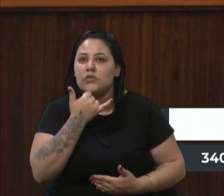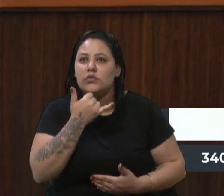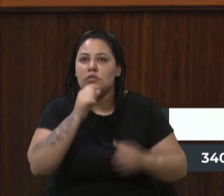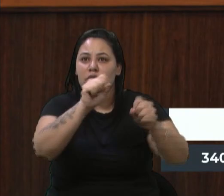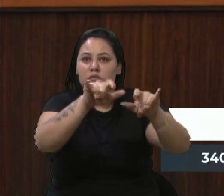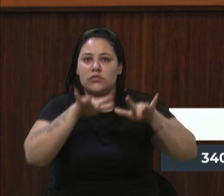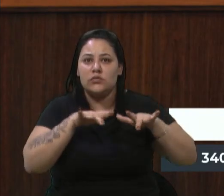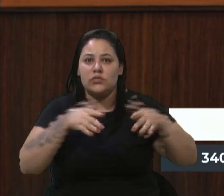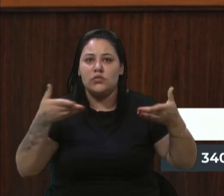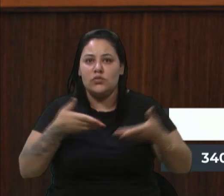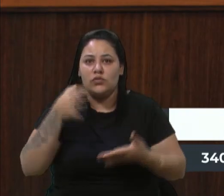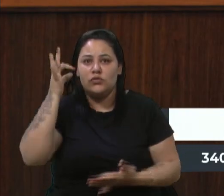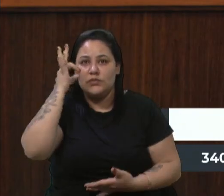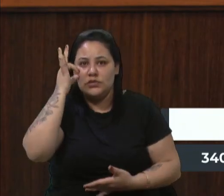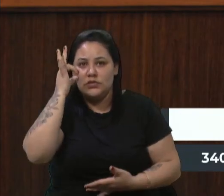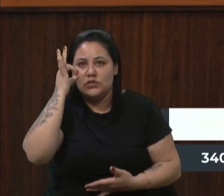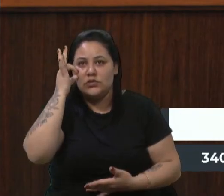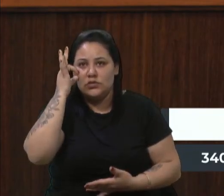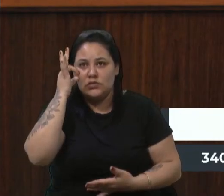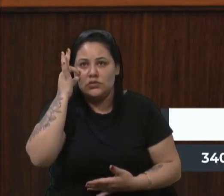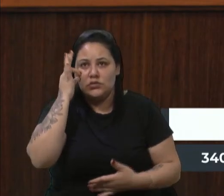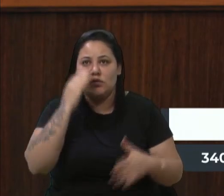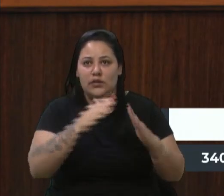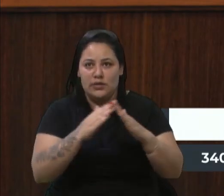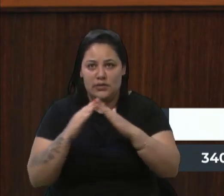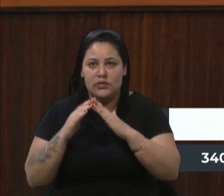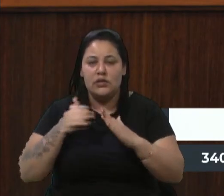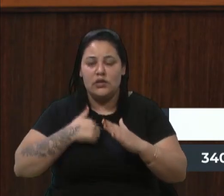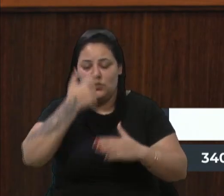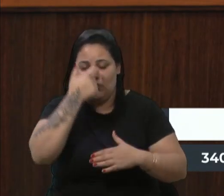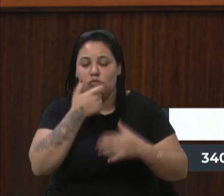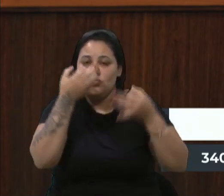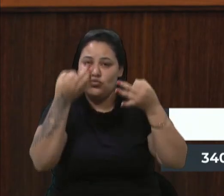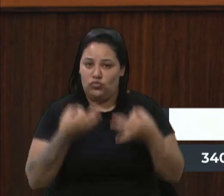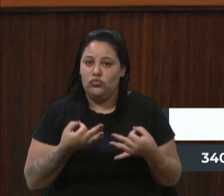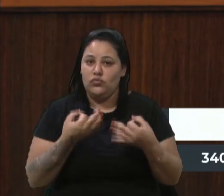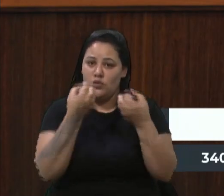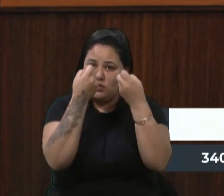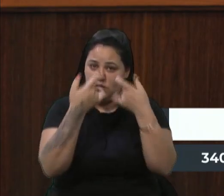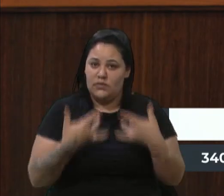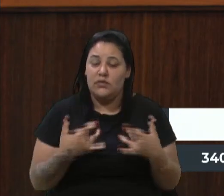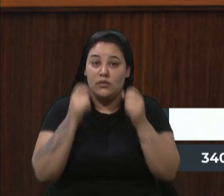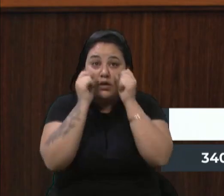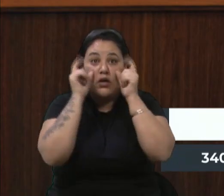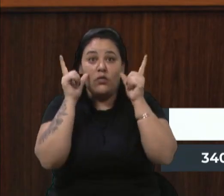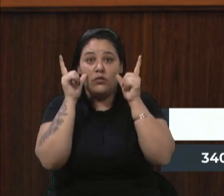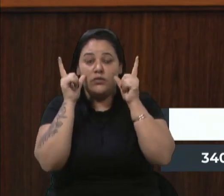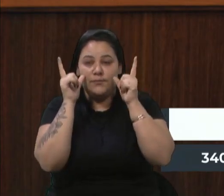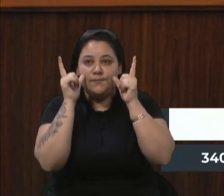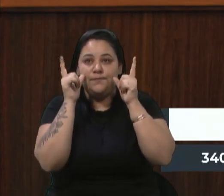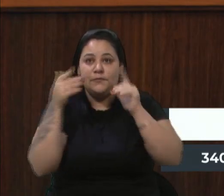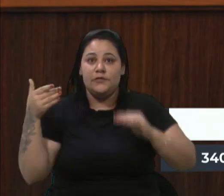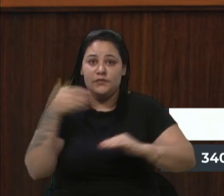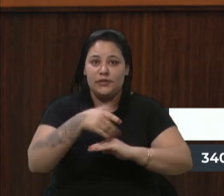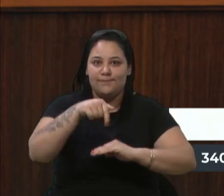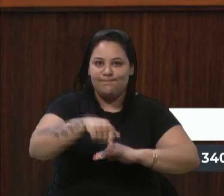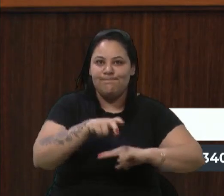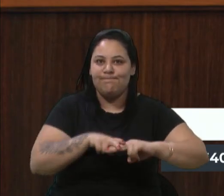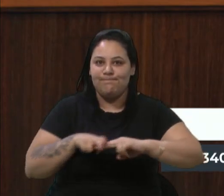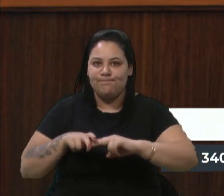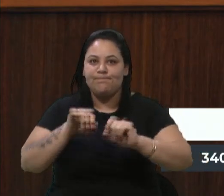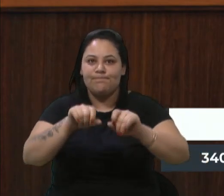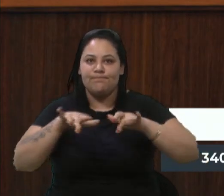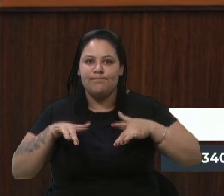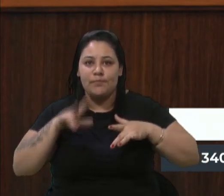do Povo no dia de hoje. Eu acho que é justo a vocês que acordaram cedo, se mobilizaram para que